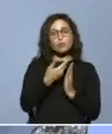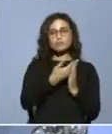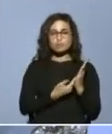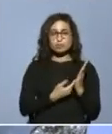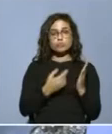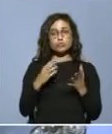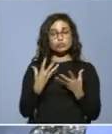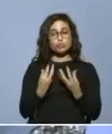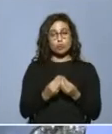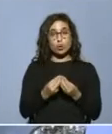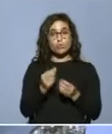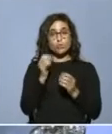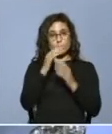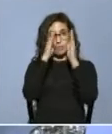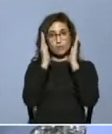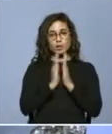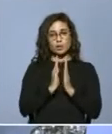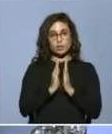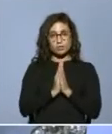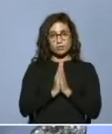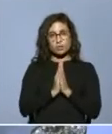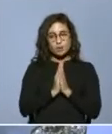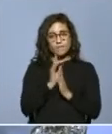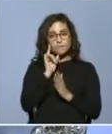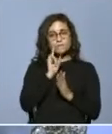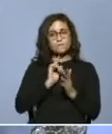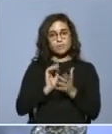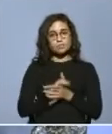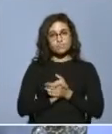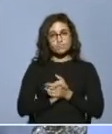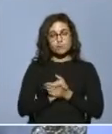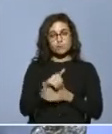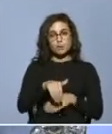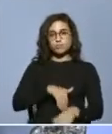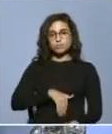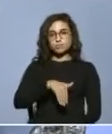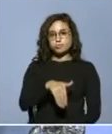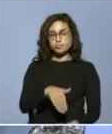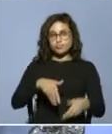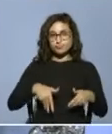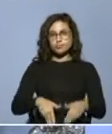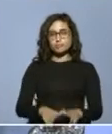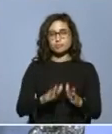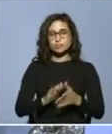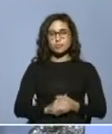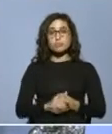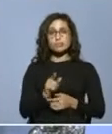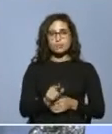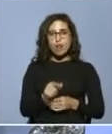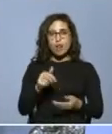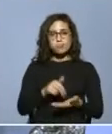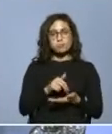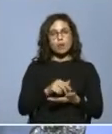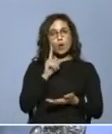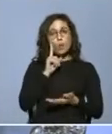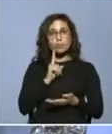sua esposa, que estava para ser mãe. Enquanto ali se encontravam, chegou o dia de ela